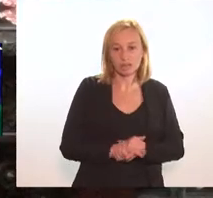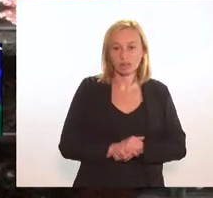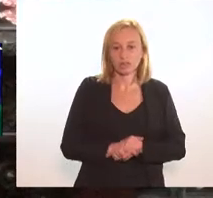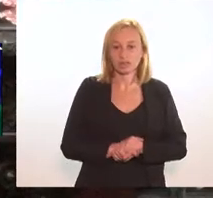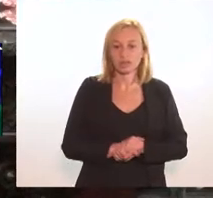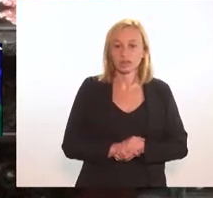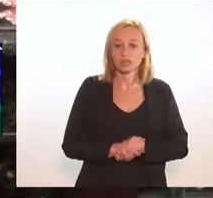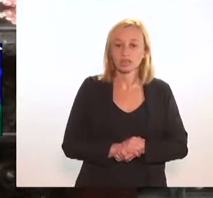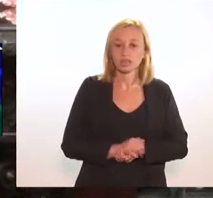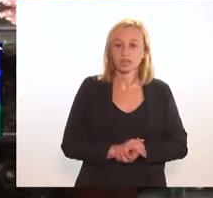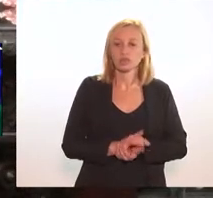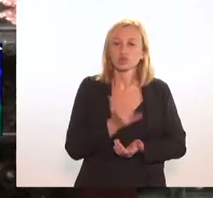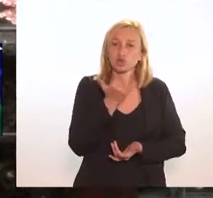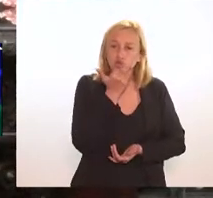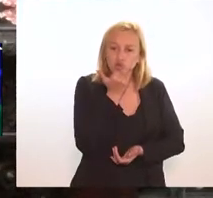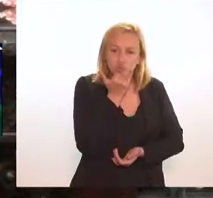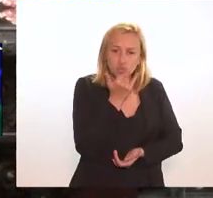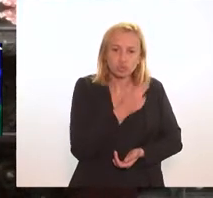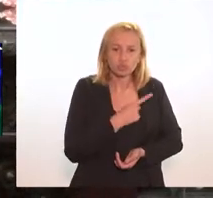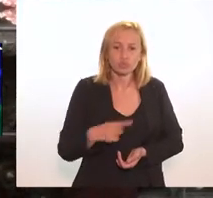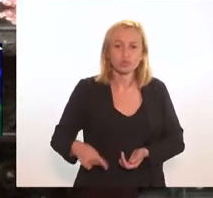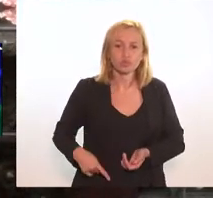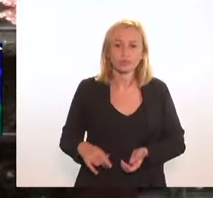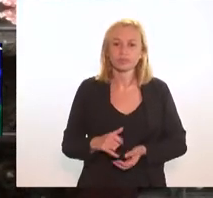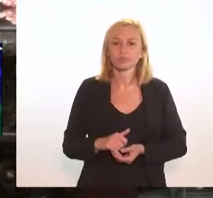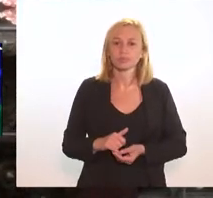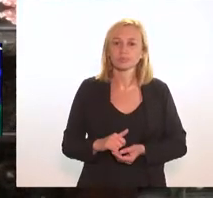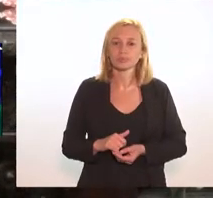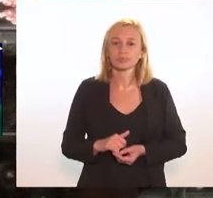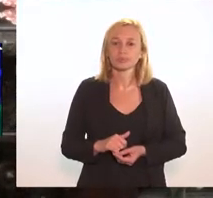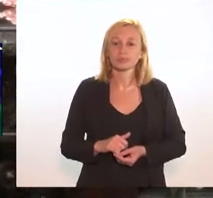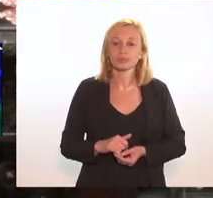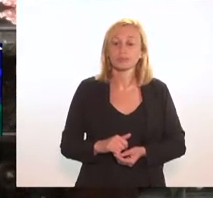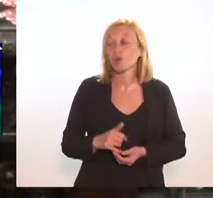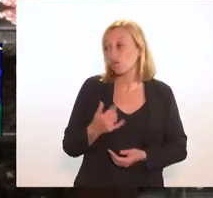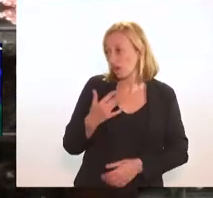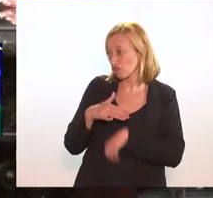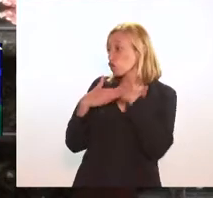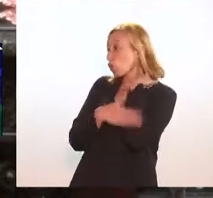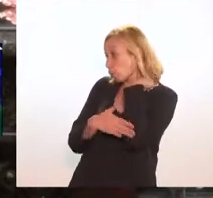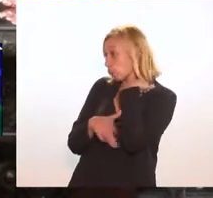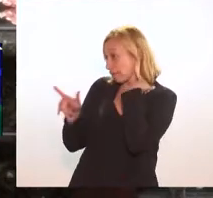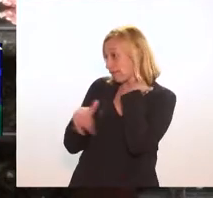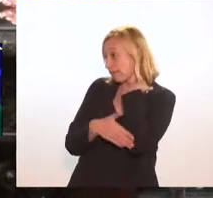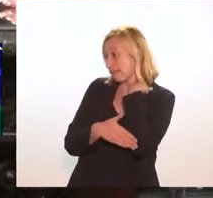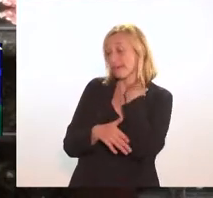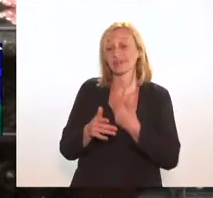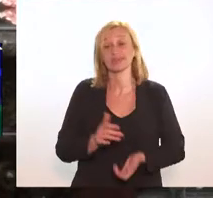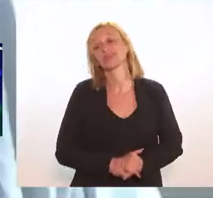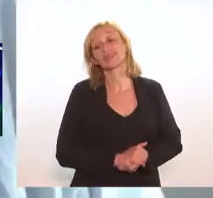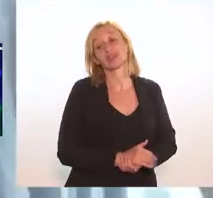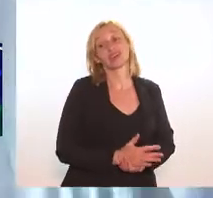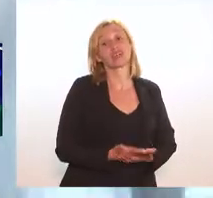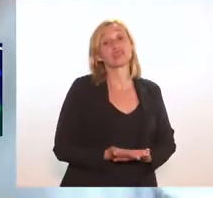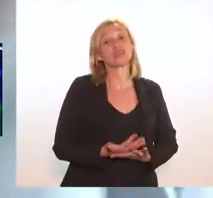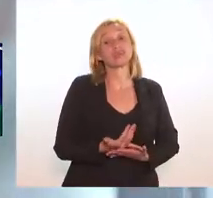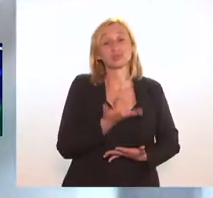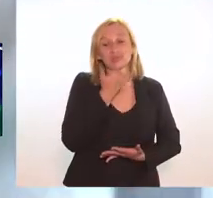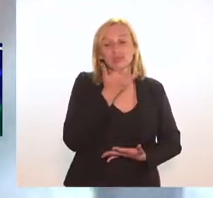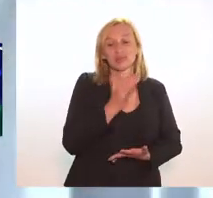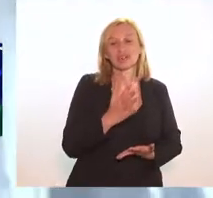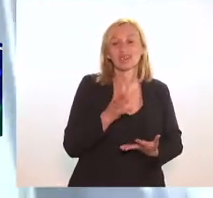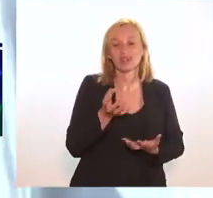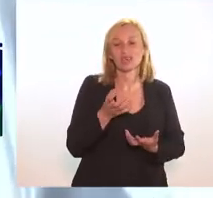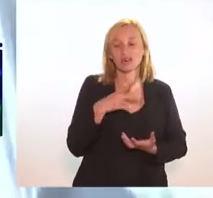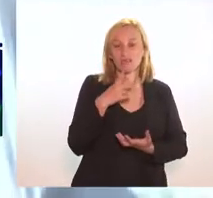parte. Desculpe, presidente. Por favor. Não vou ficar com ciúme, né, Mink? Eu fiquei... Não, eu só queria fazer